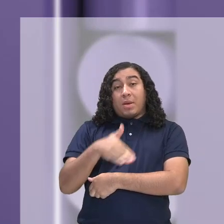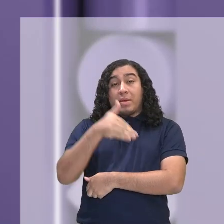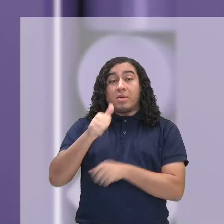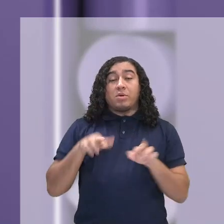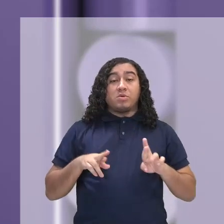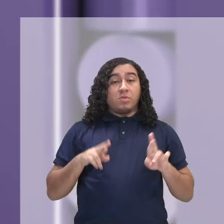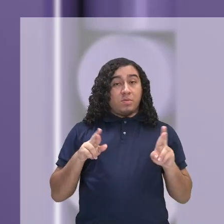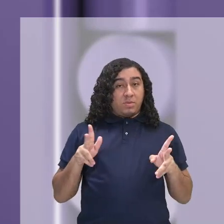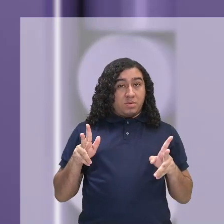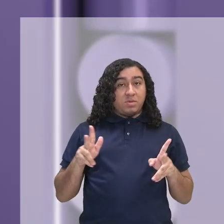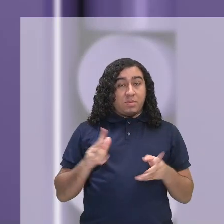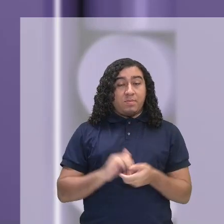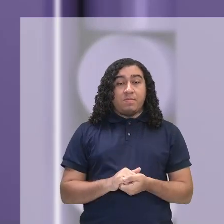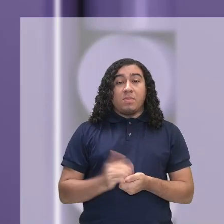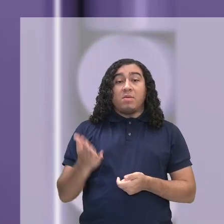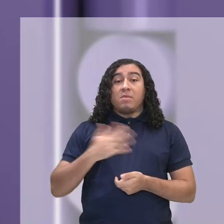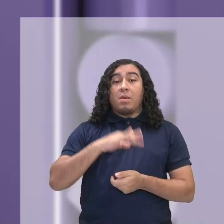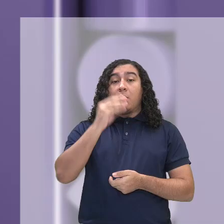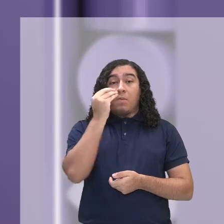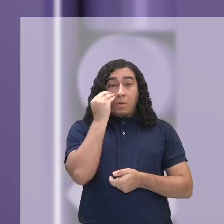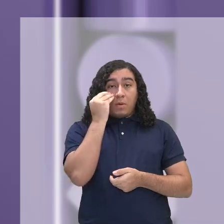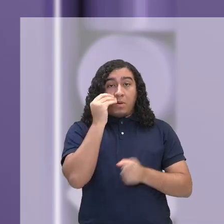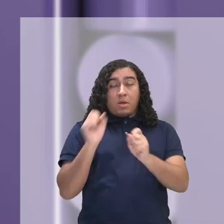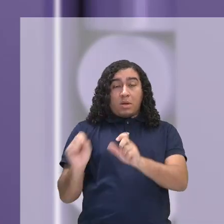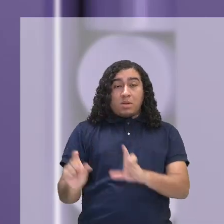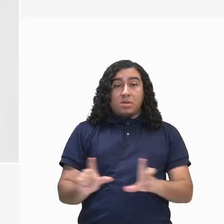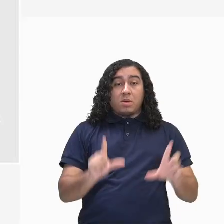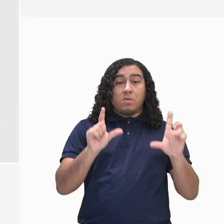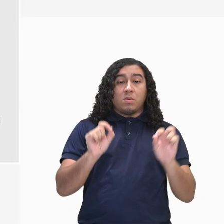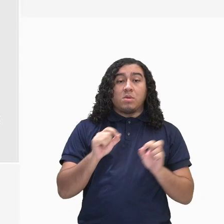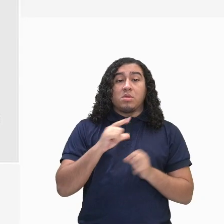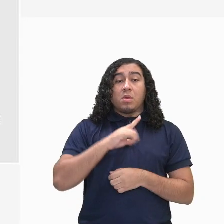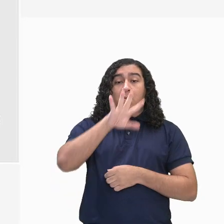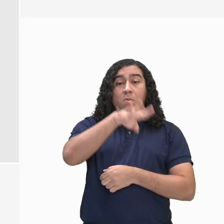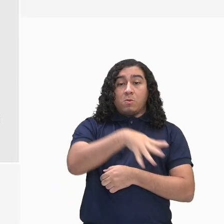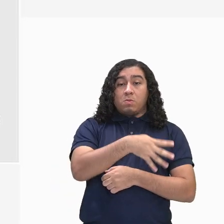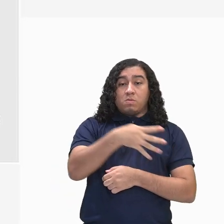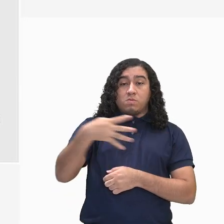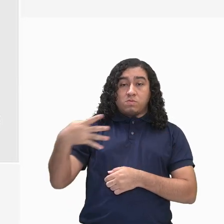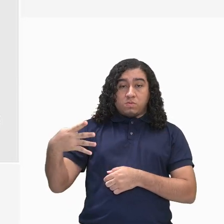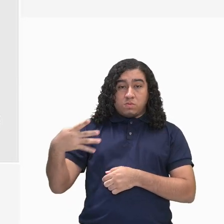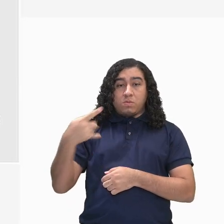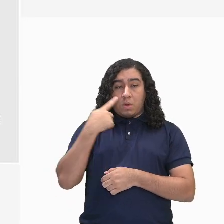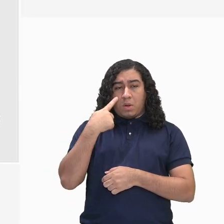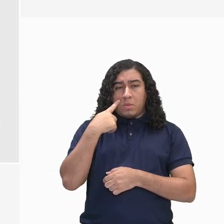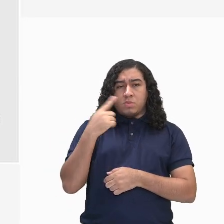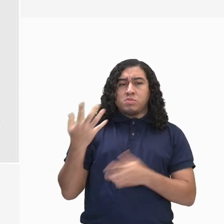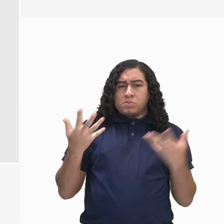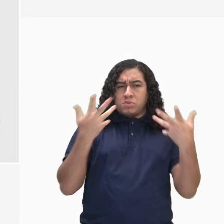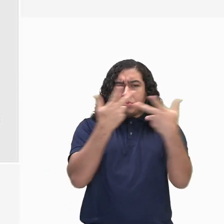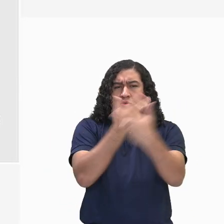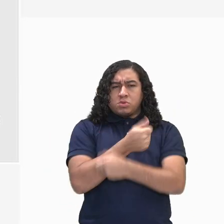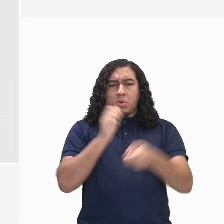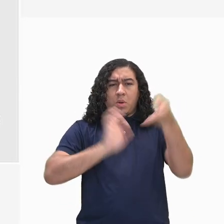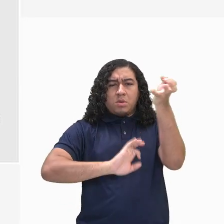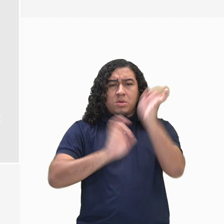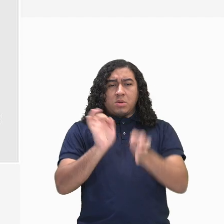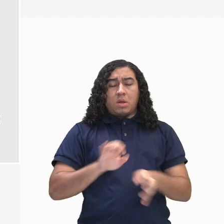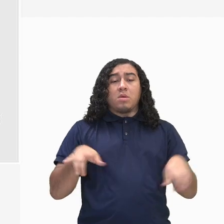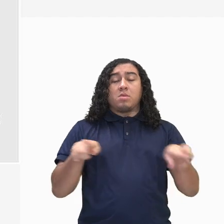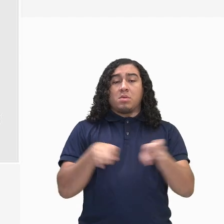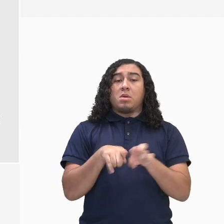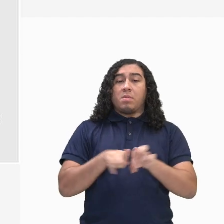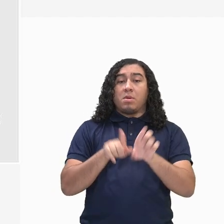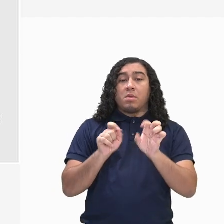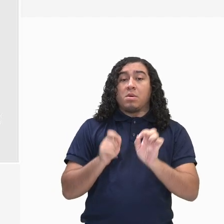diferença, vamos ver aqui nessa cartela, nós temos uma tabela, um quadro muito bonitinho, muito simpático,